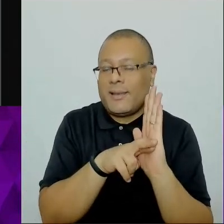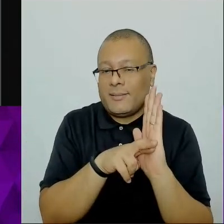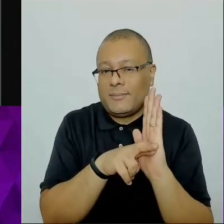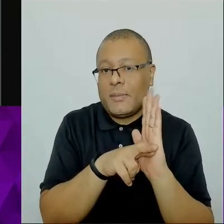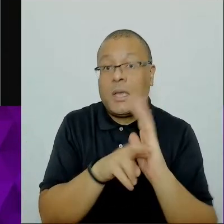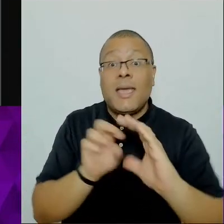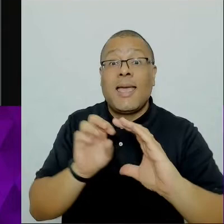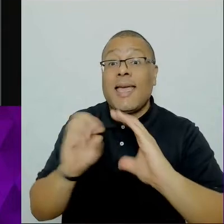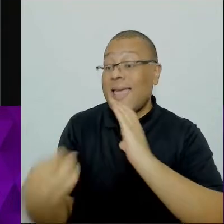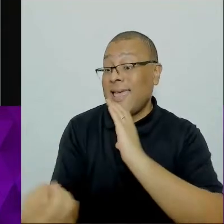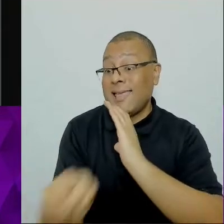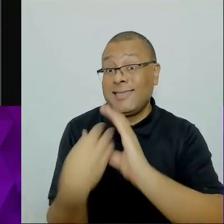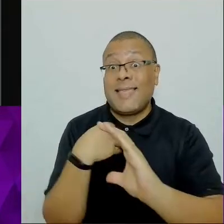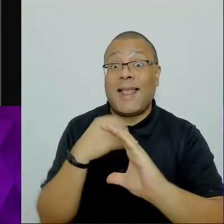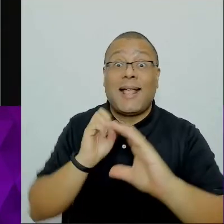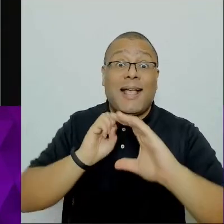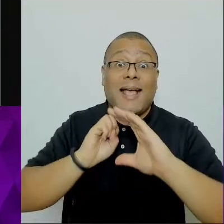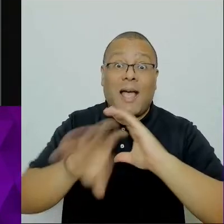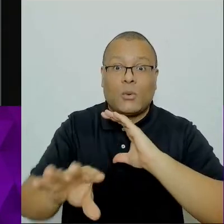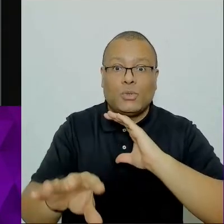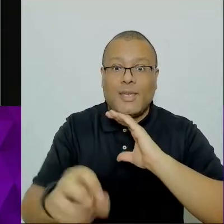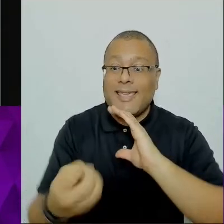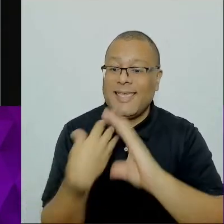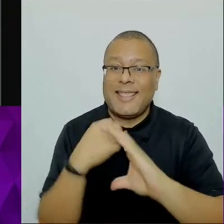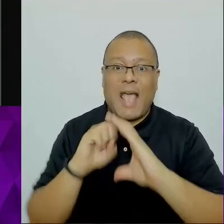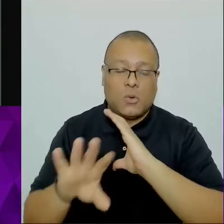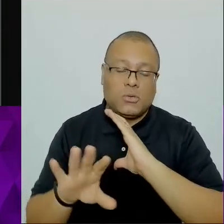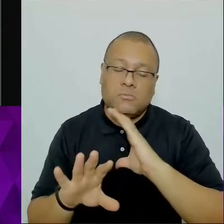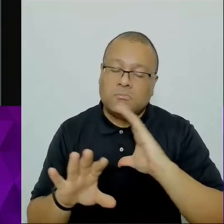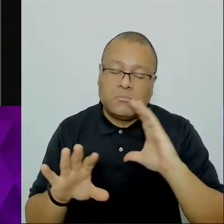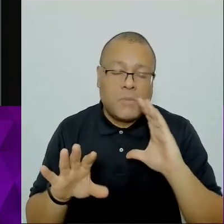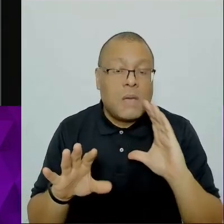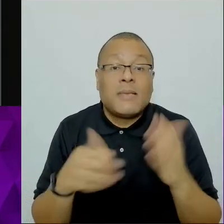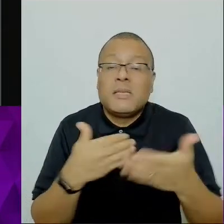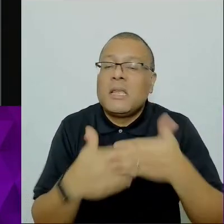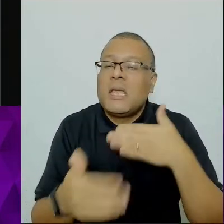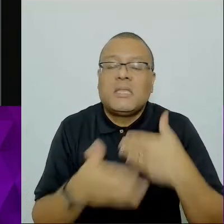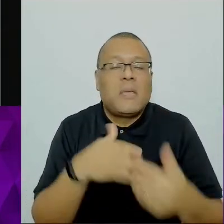saída, e se a gente e ele fica totalmente agnóstico ali,